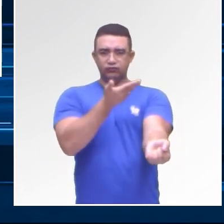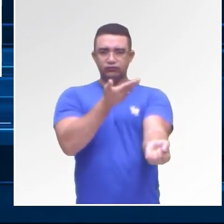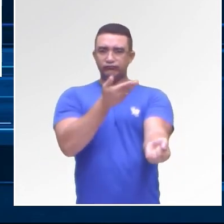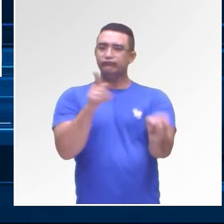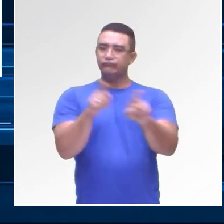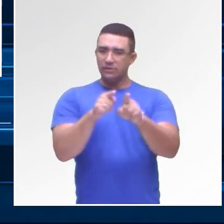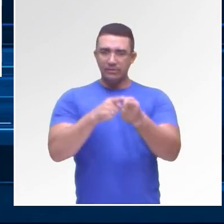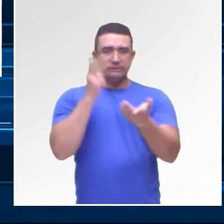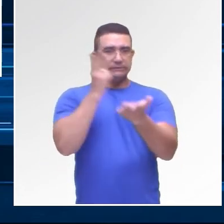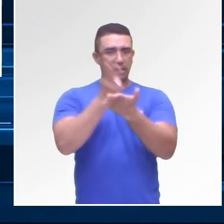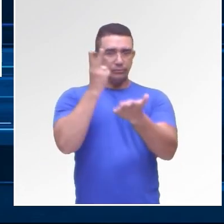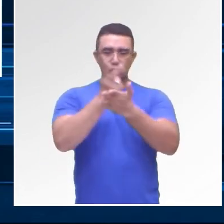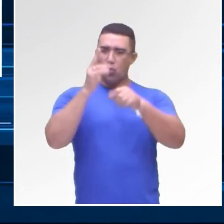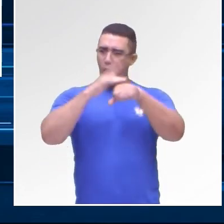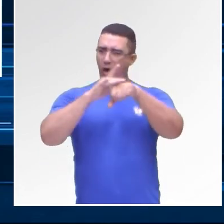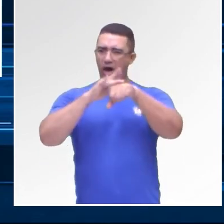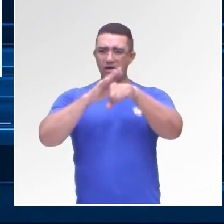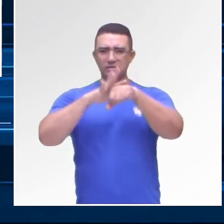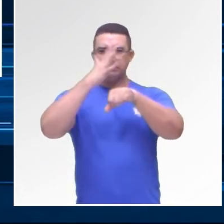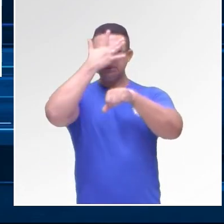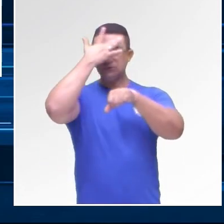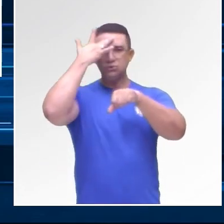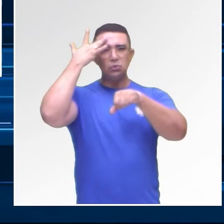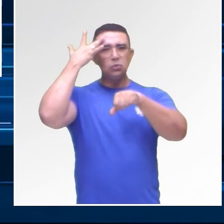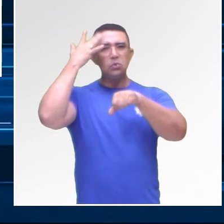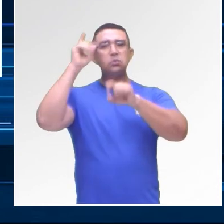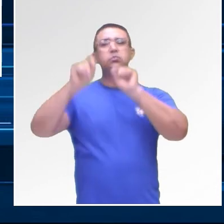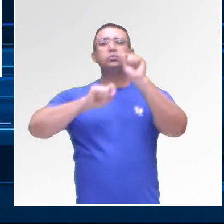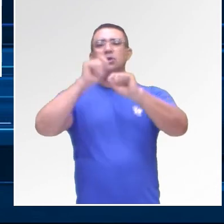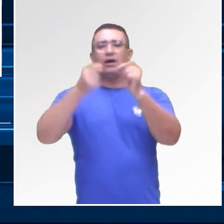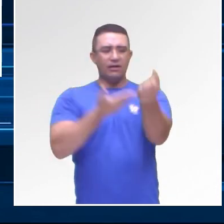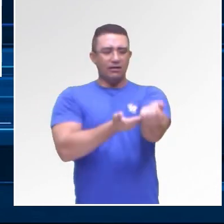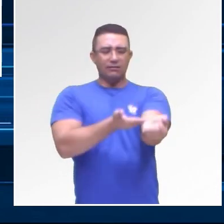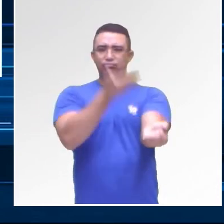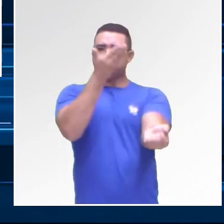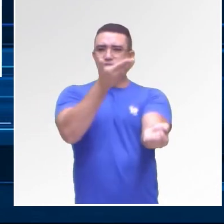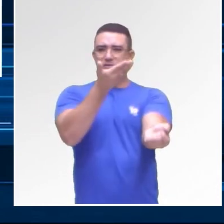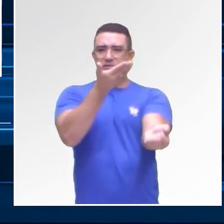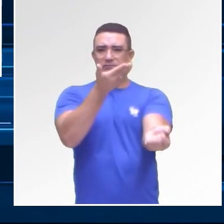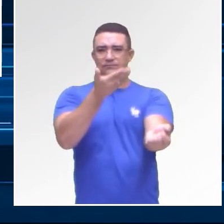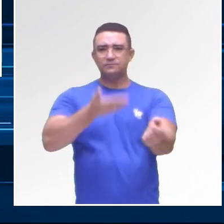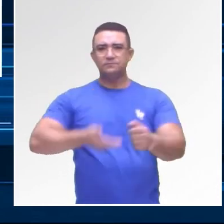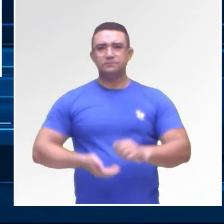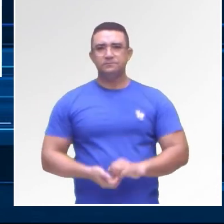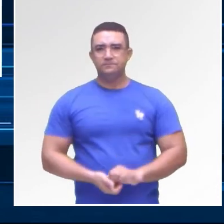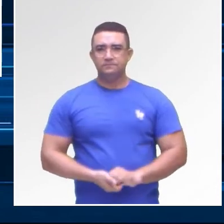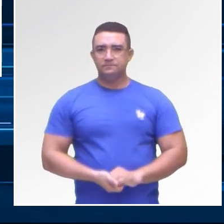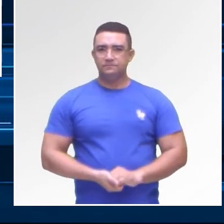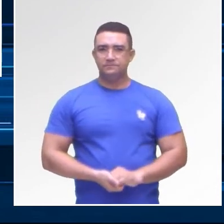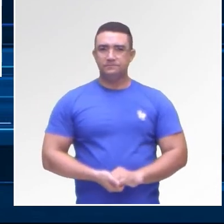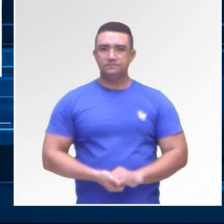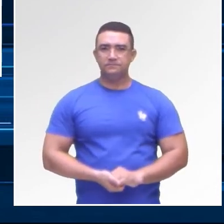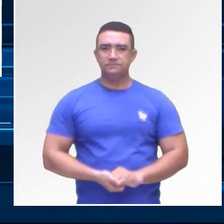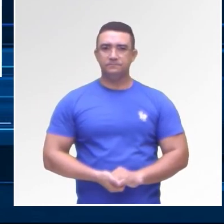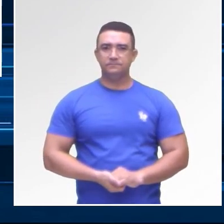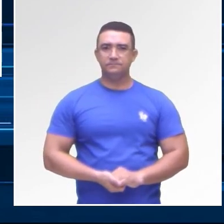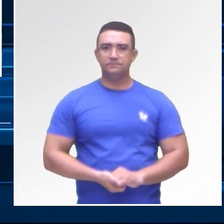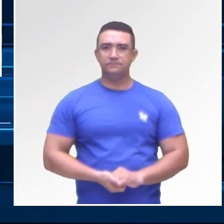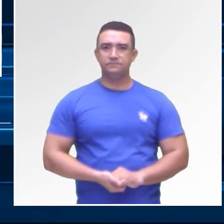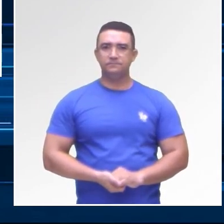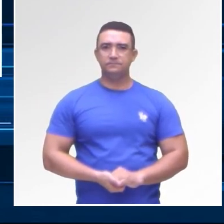crescendo cada vez mais, né, que é a elevação da nossa pressão arterial.